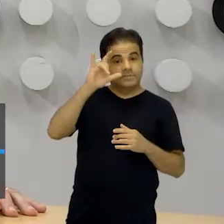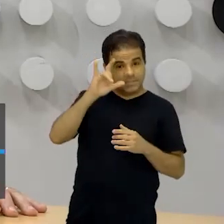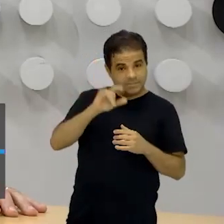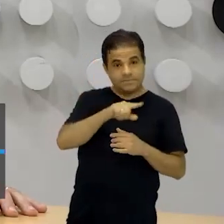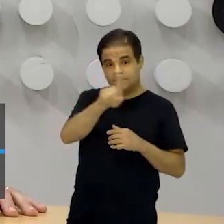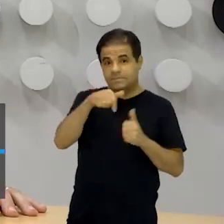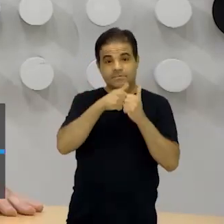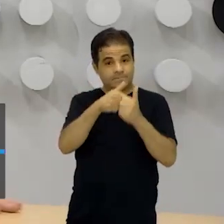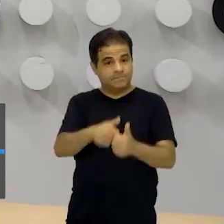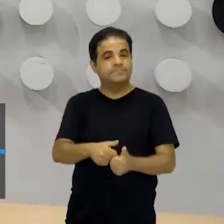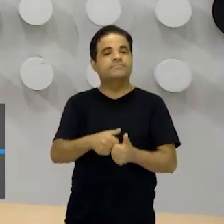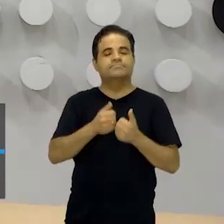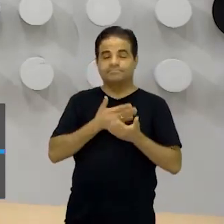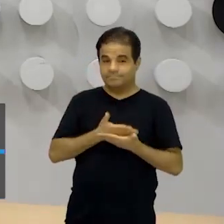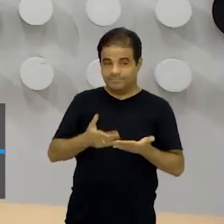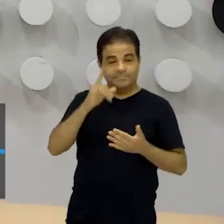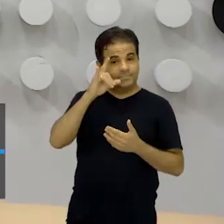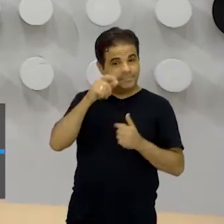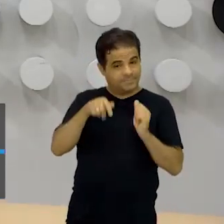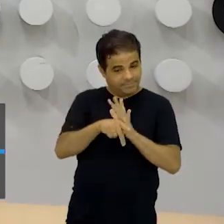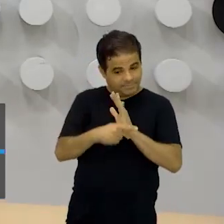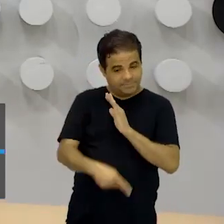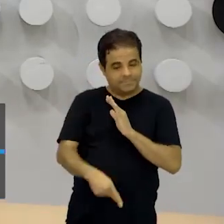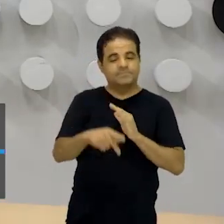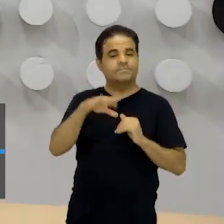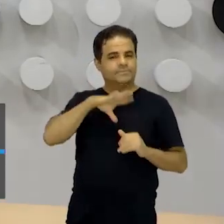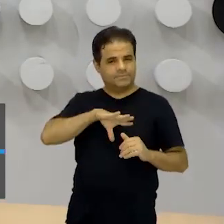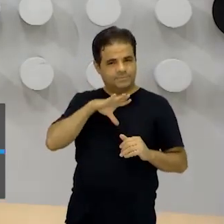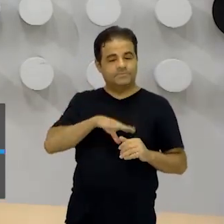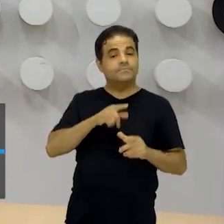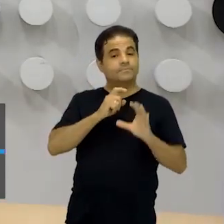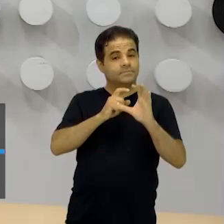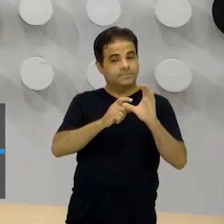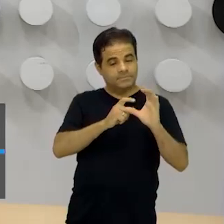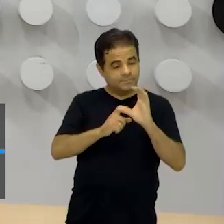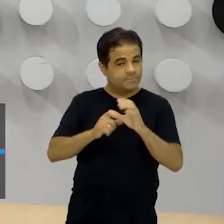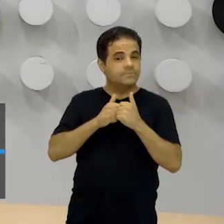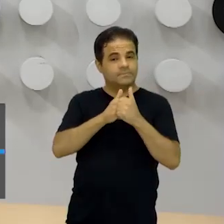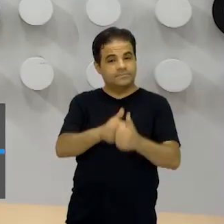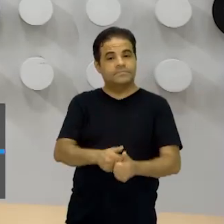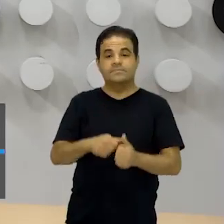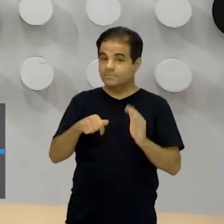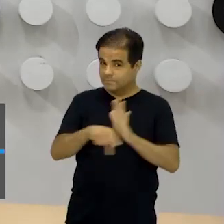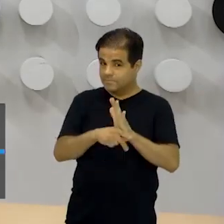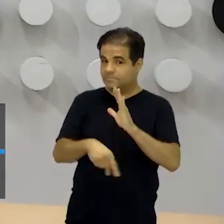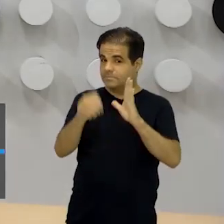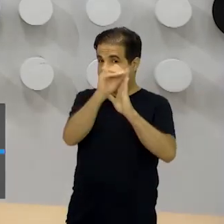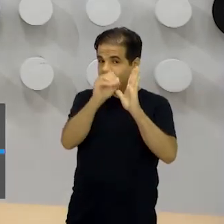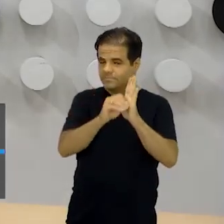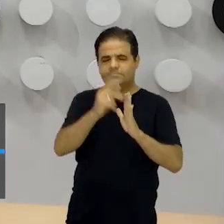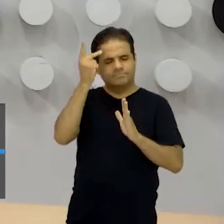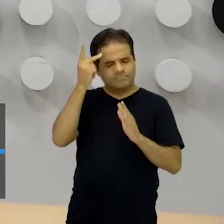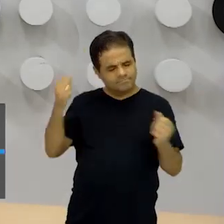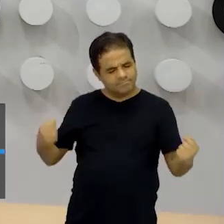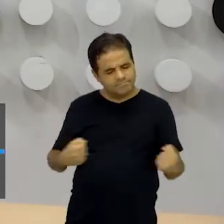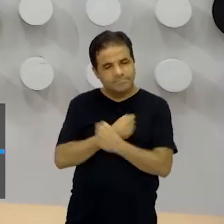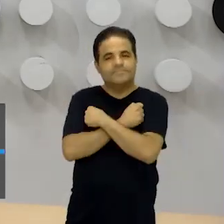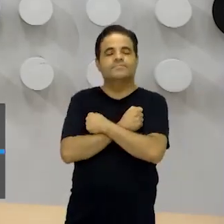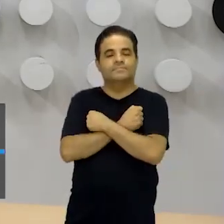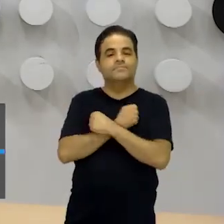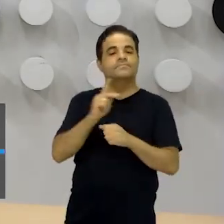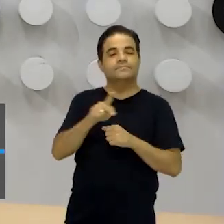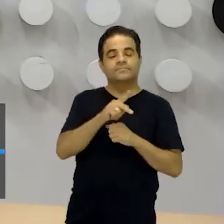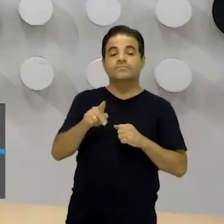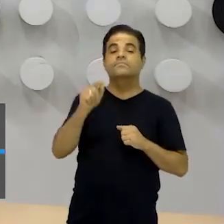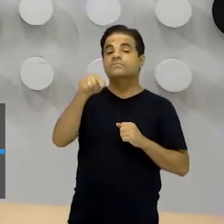nos acompanham. Língua Portuguesa, CMSP_EM, de Angola, acompanhando a aula de Língua Portuguesa do Centro de Mídias aqui de São Paulo. Um grande abraço. Professora